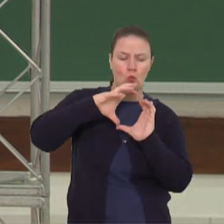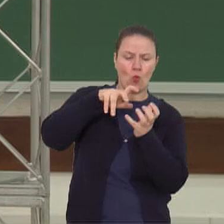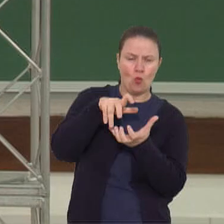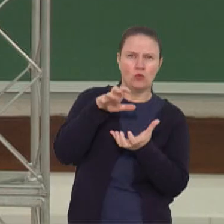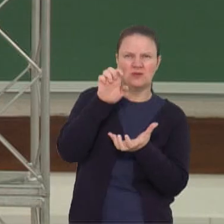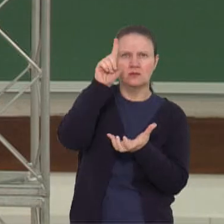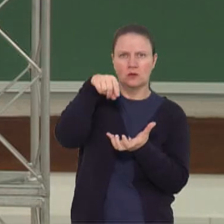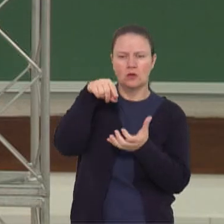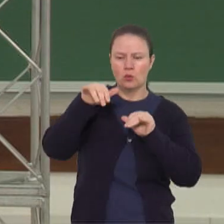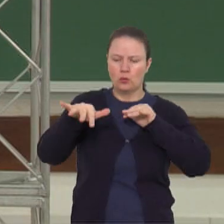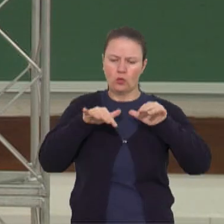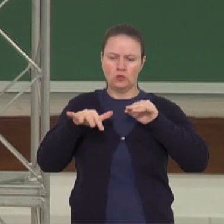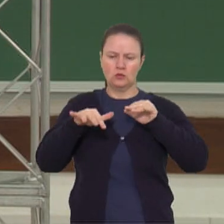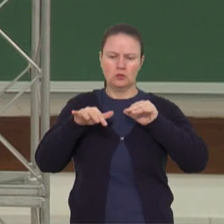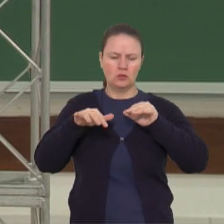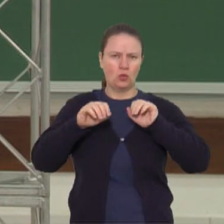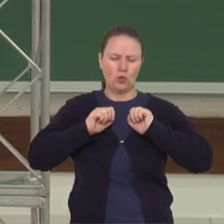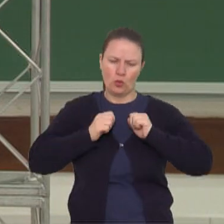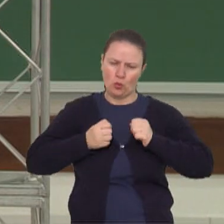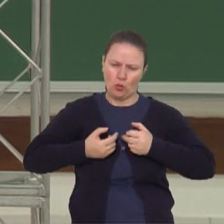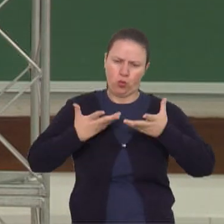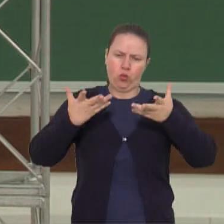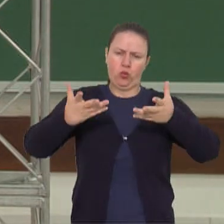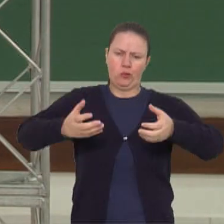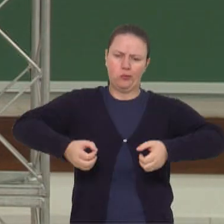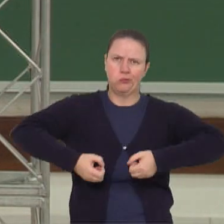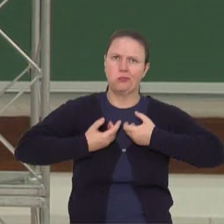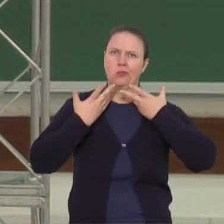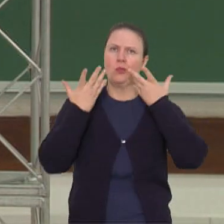é fluidez.